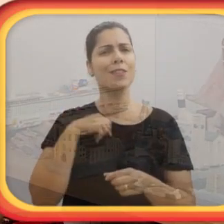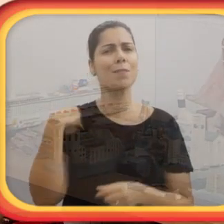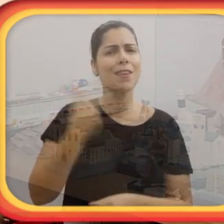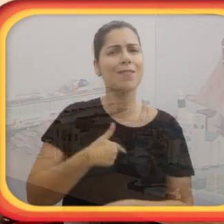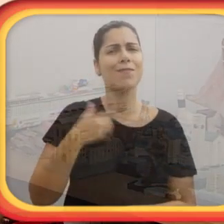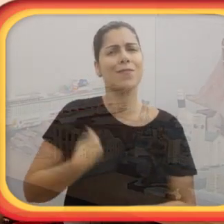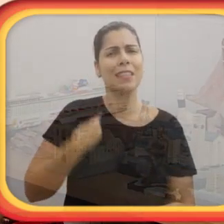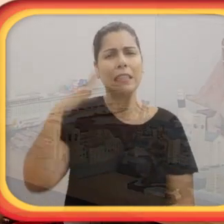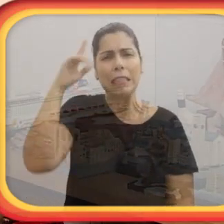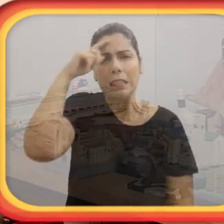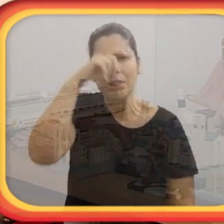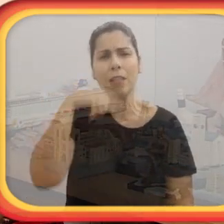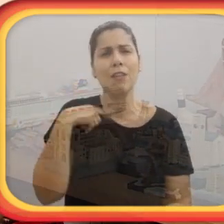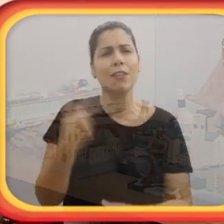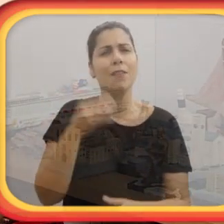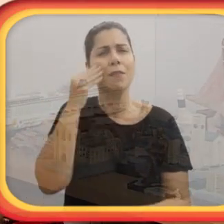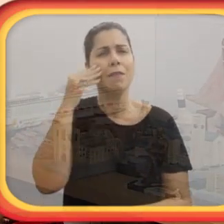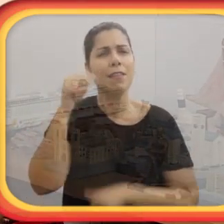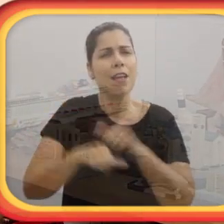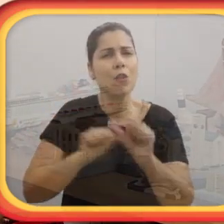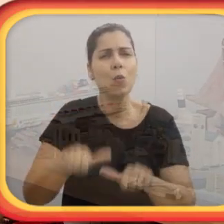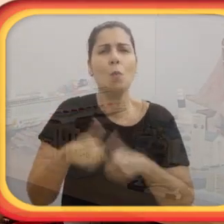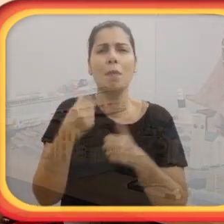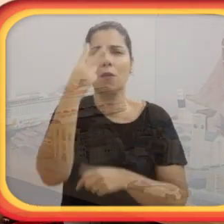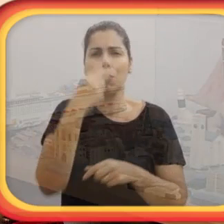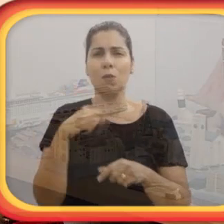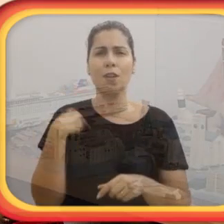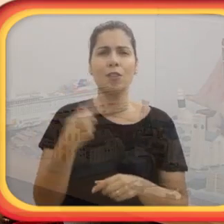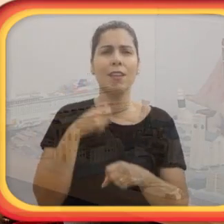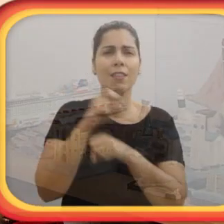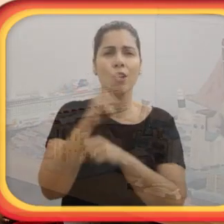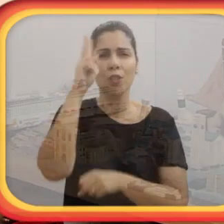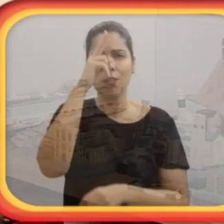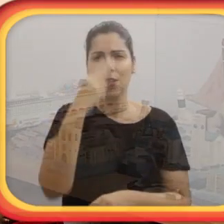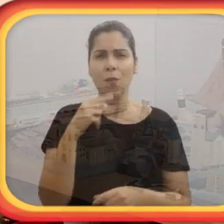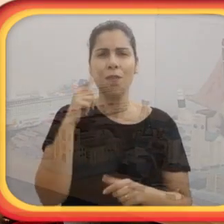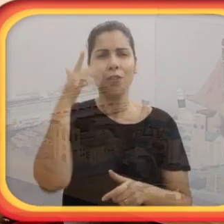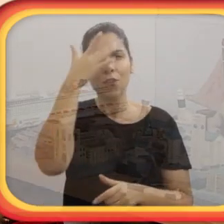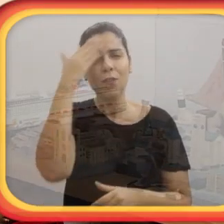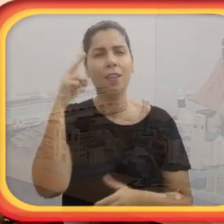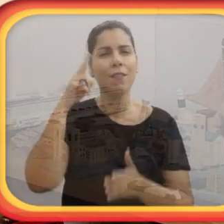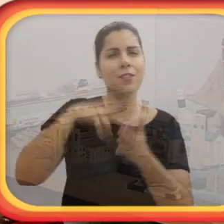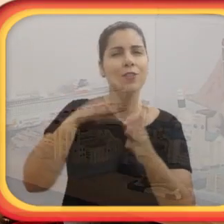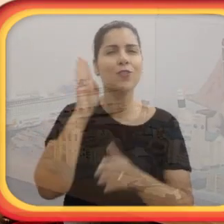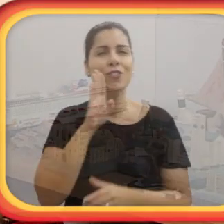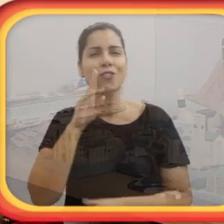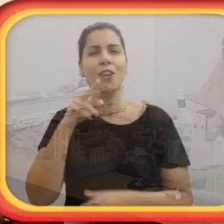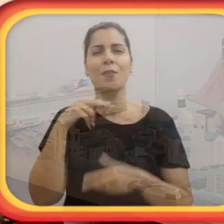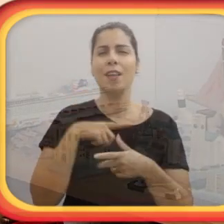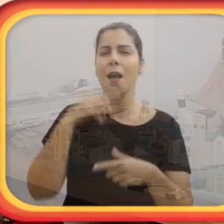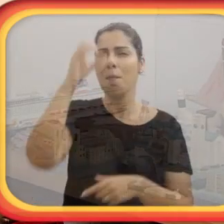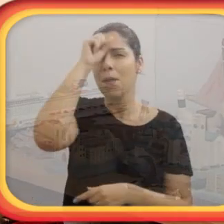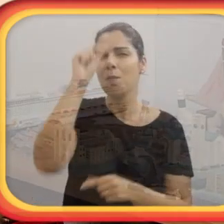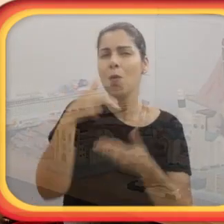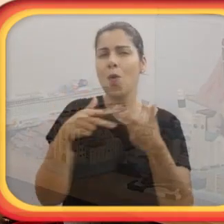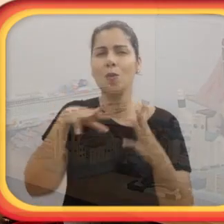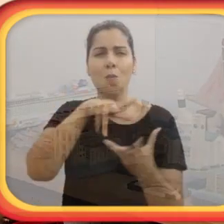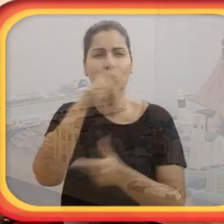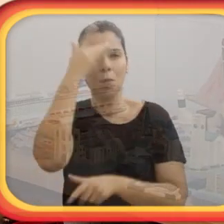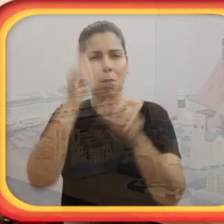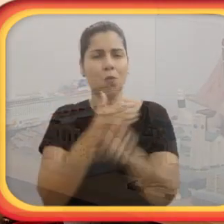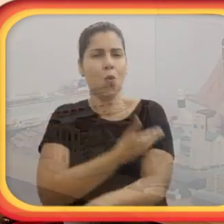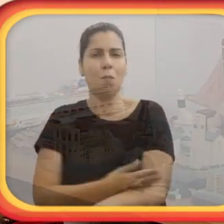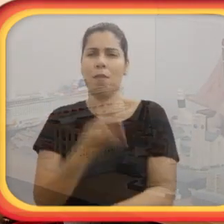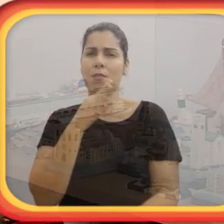gente vive num mundo super visual. Mas quem entrar no História de Cego vai se divertir, vai ler histórias bacanas, vai aprender um pouquinho sobre